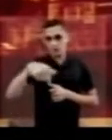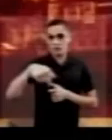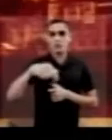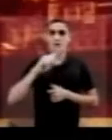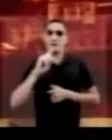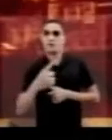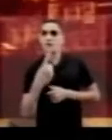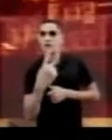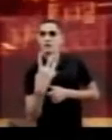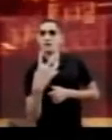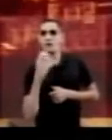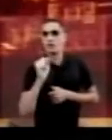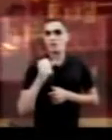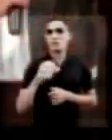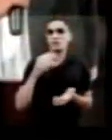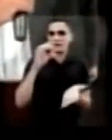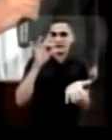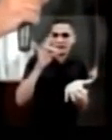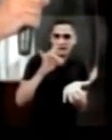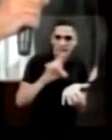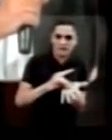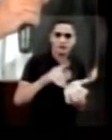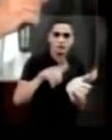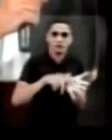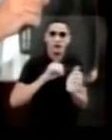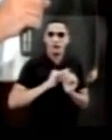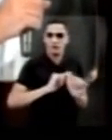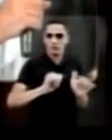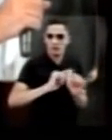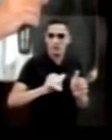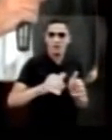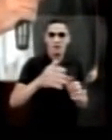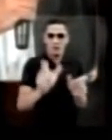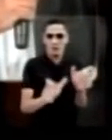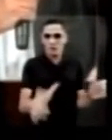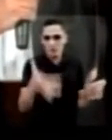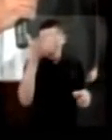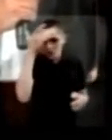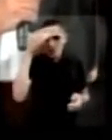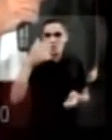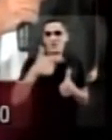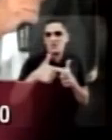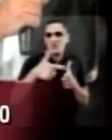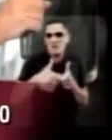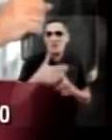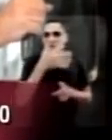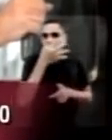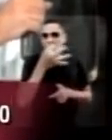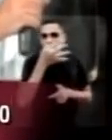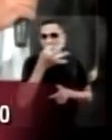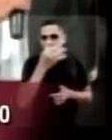107.148 notificações de estado gripal e desses,